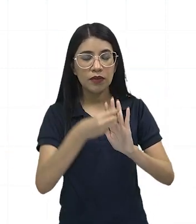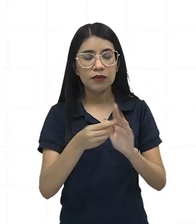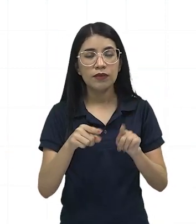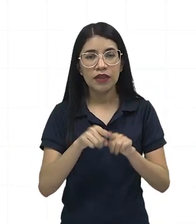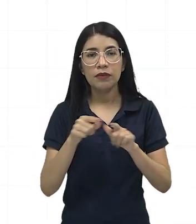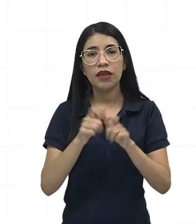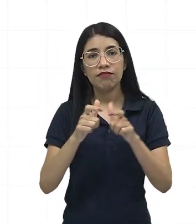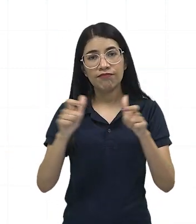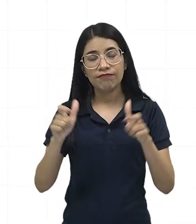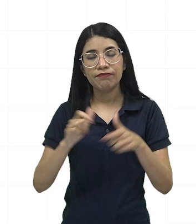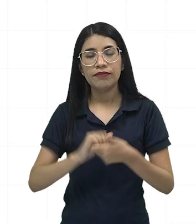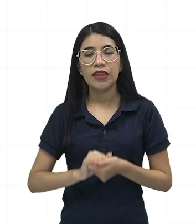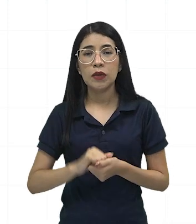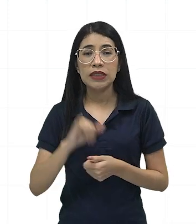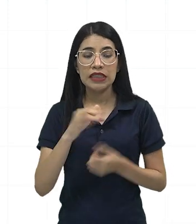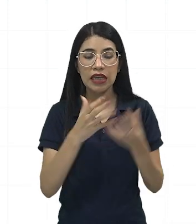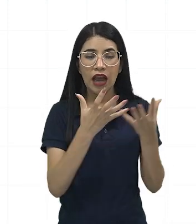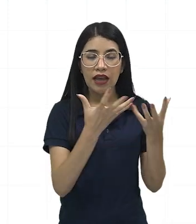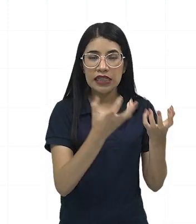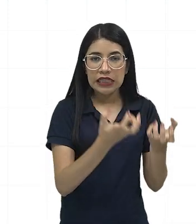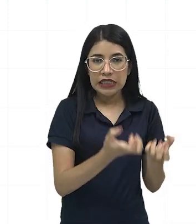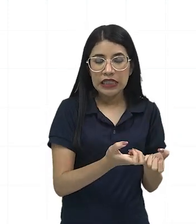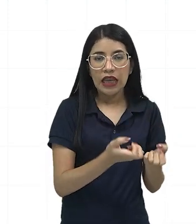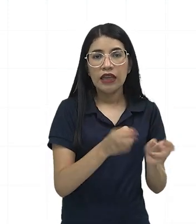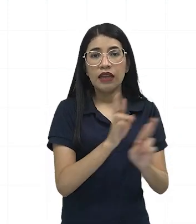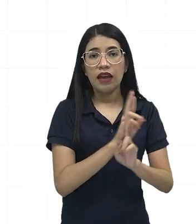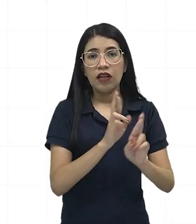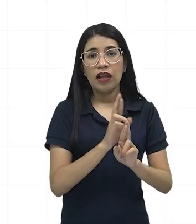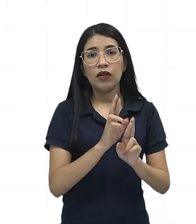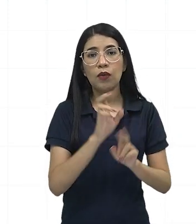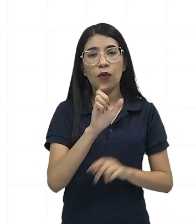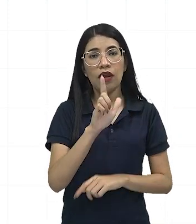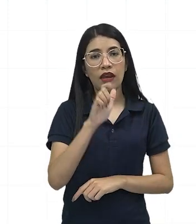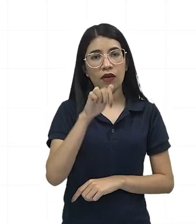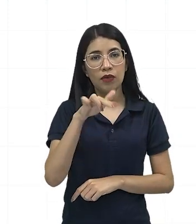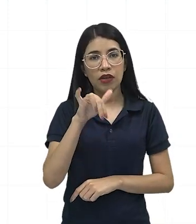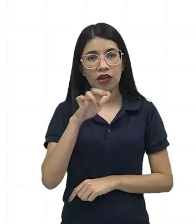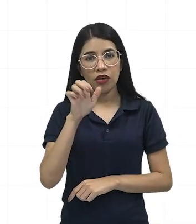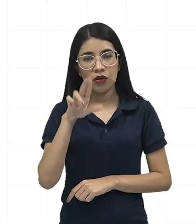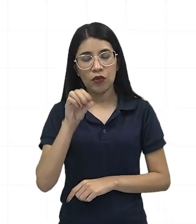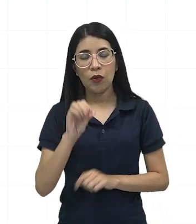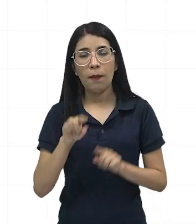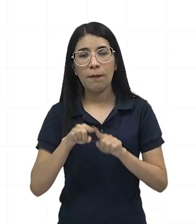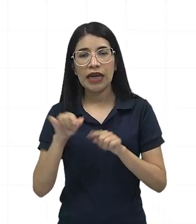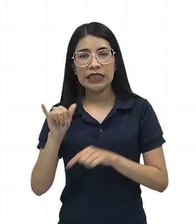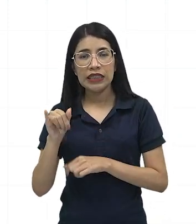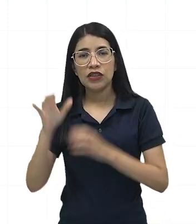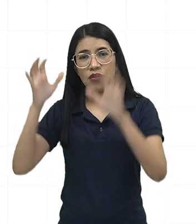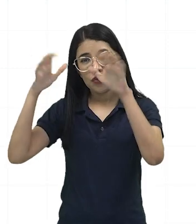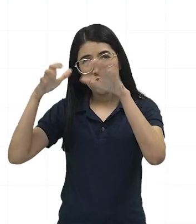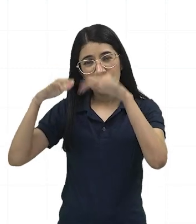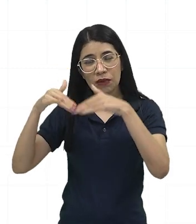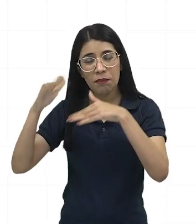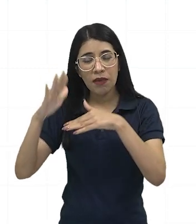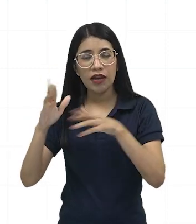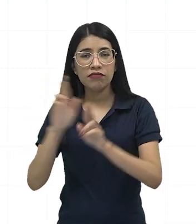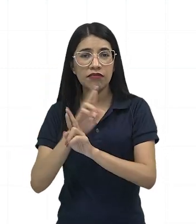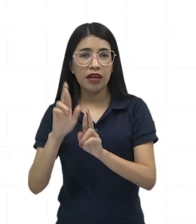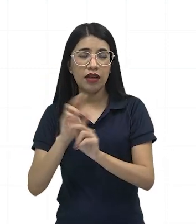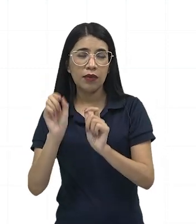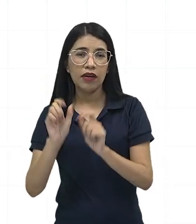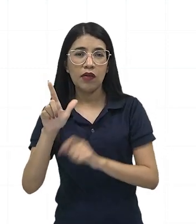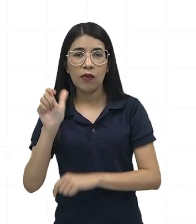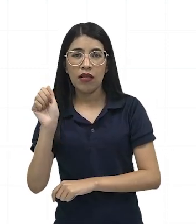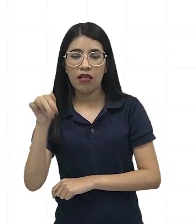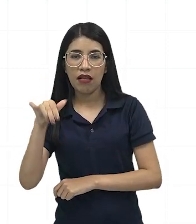Então, quando tem seca, está relacionado ao El Niño. Quando tem bastante chuva, está relacionada com